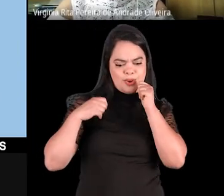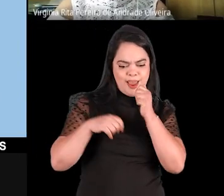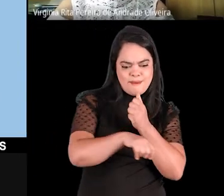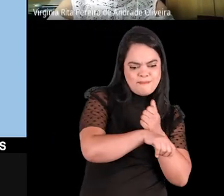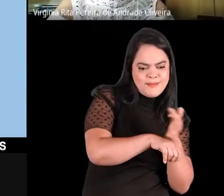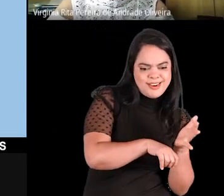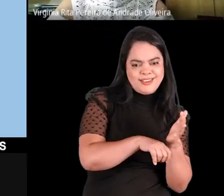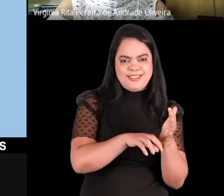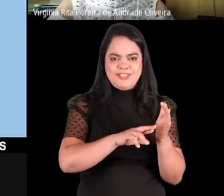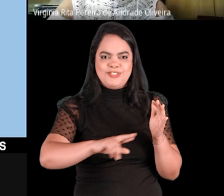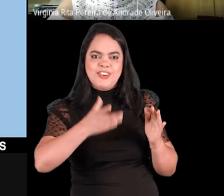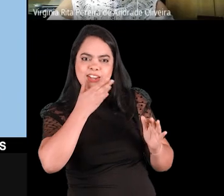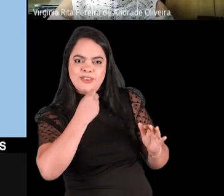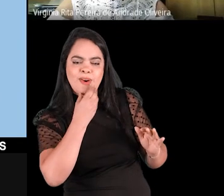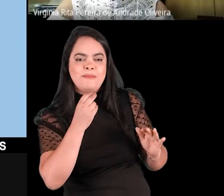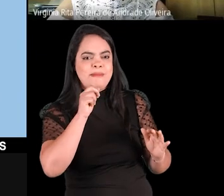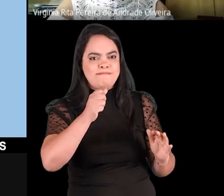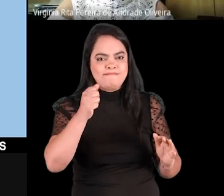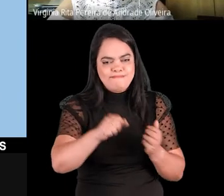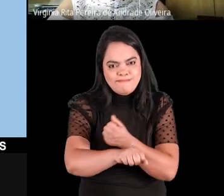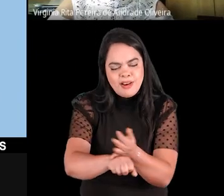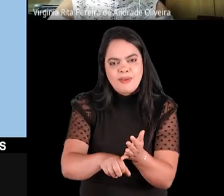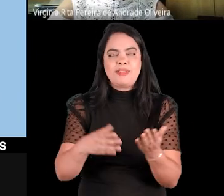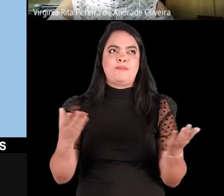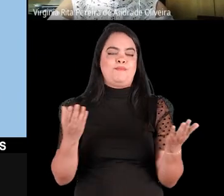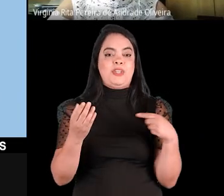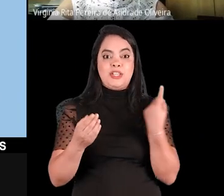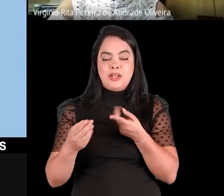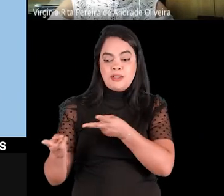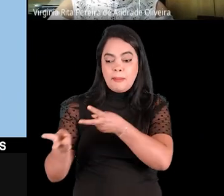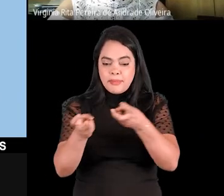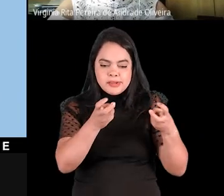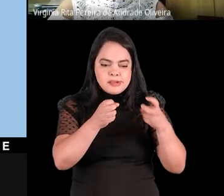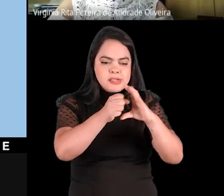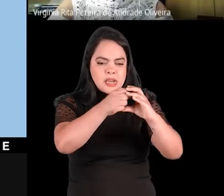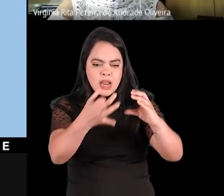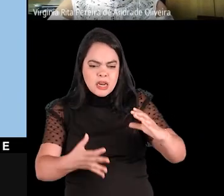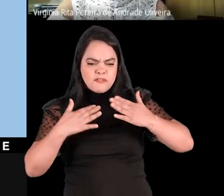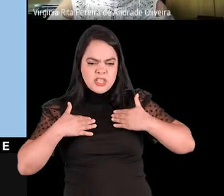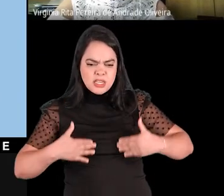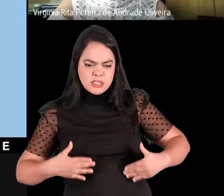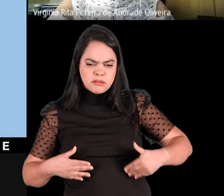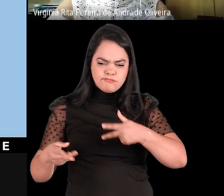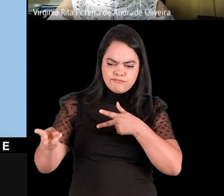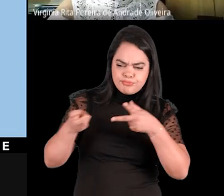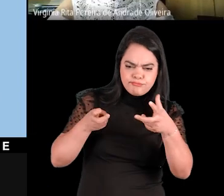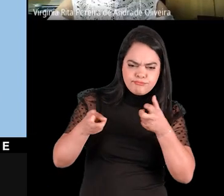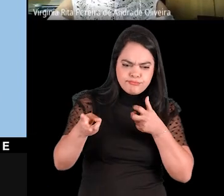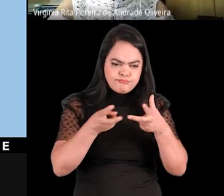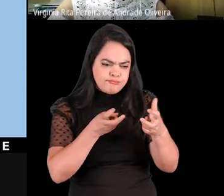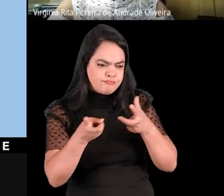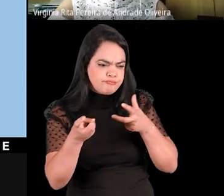E além do que, quando a gente observa as características físicas, as diferenças que